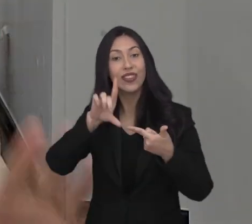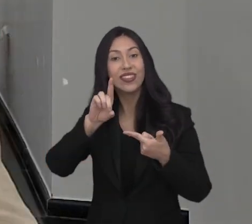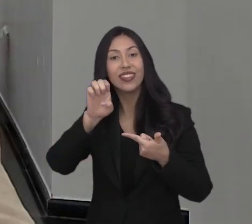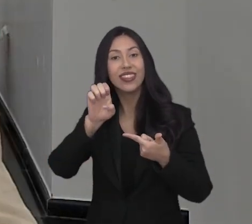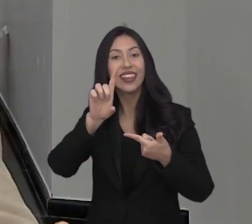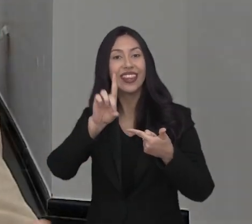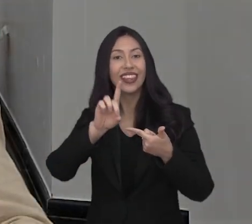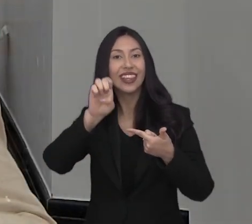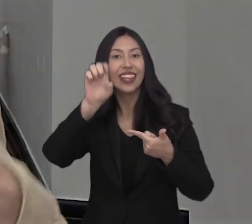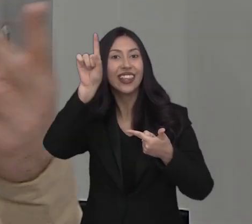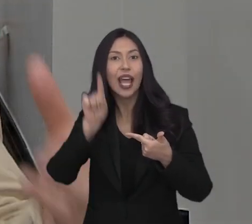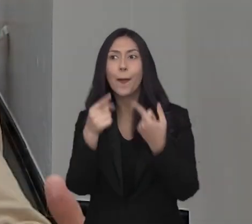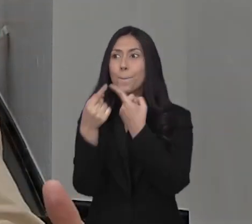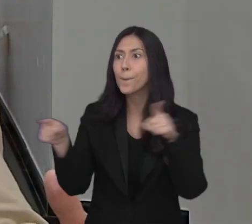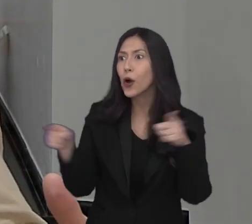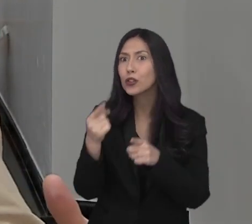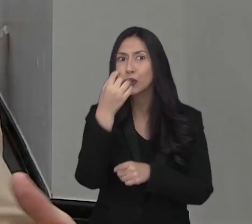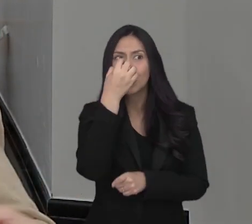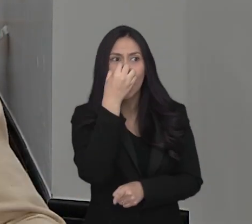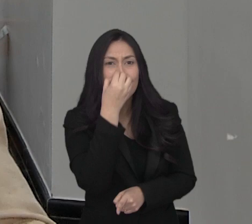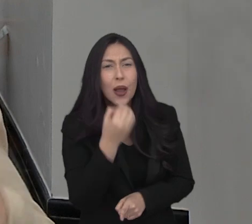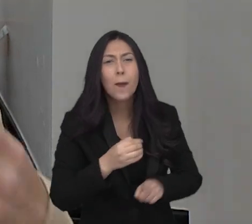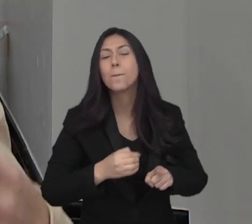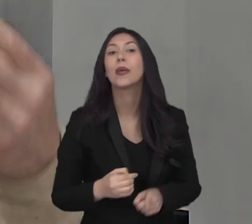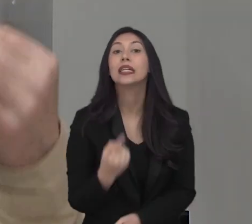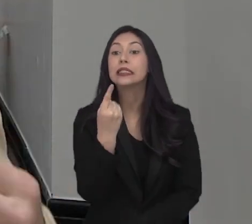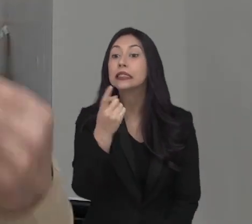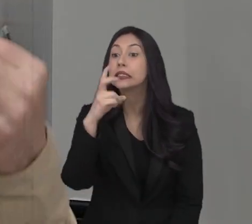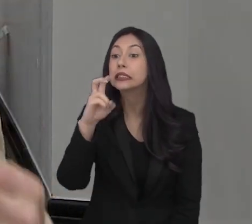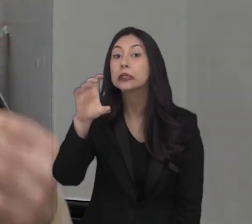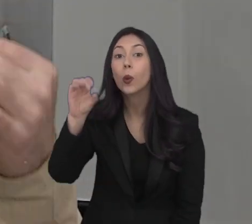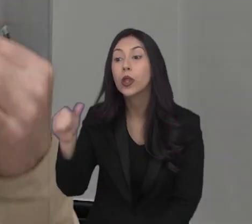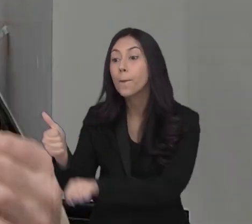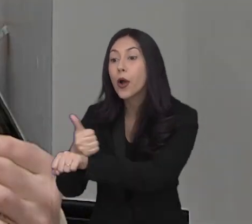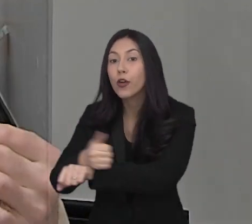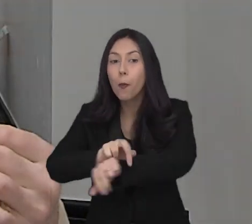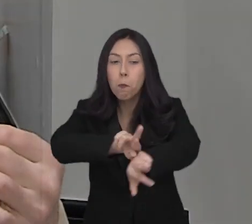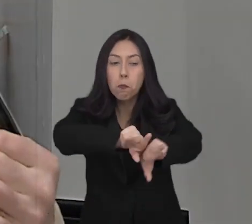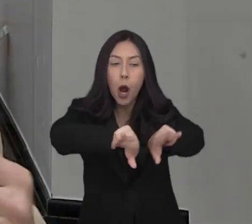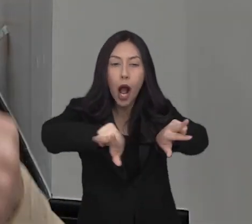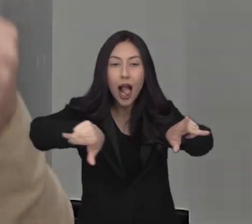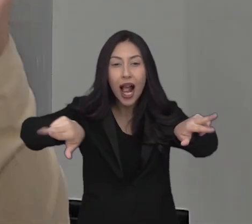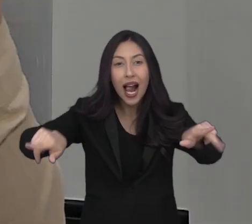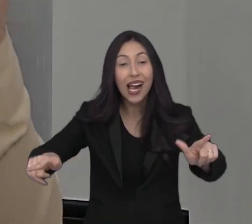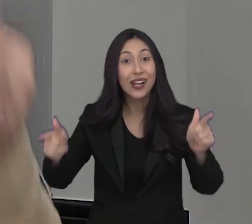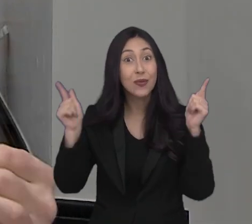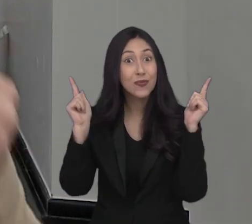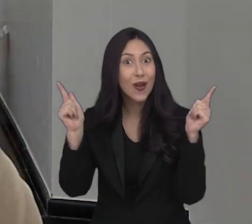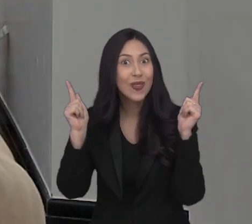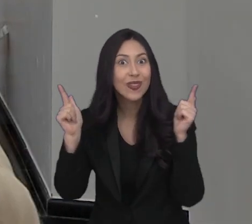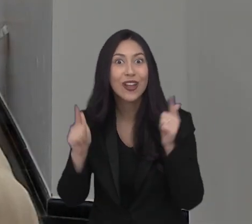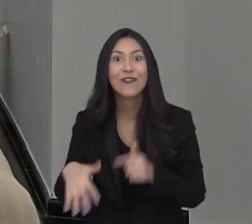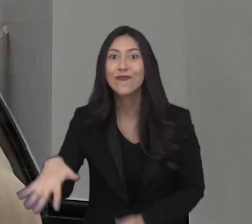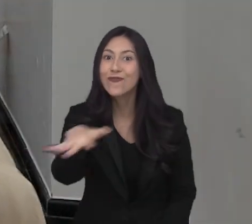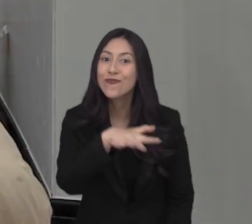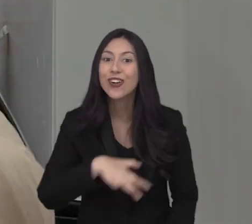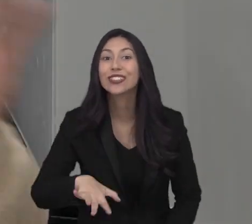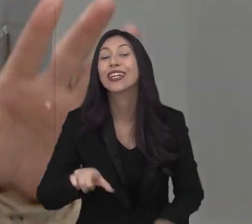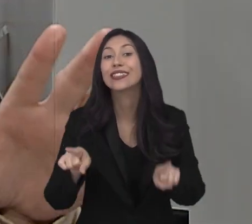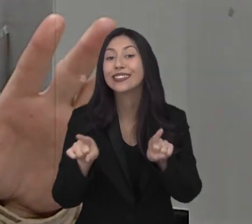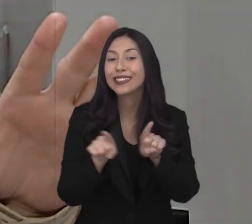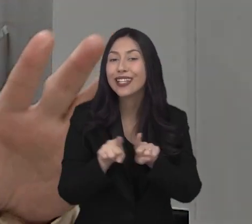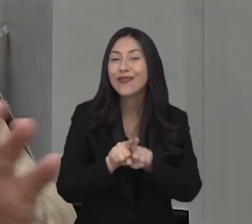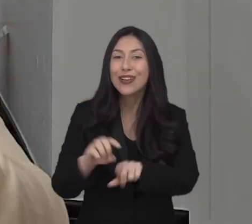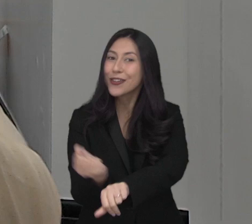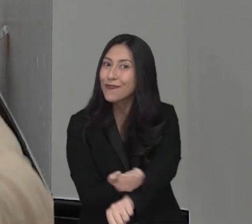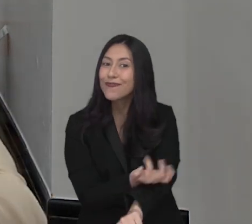tem Dedé Santana, é um musical circense, são mais de 150 profissionais envolvidos para entreter todos vocês, mas